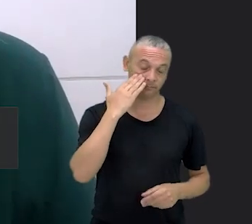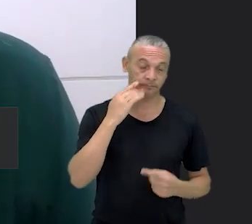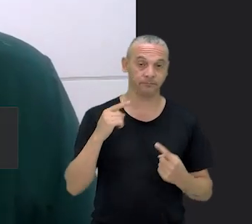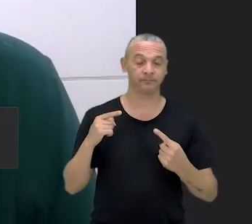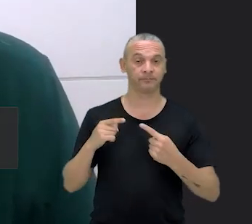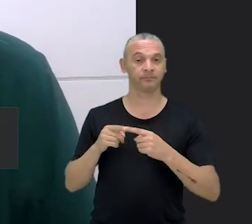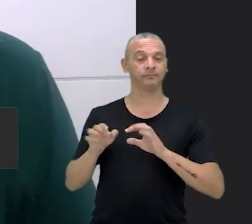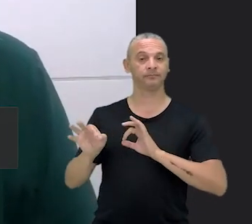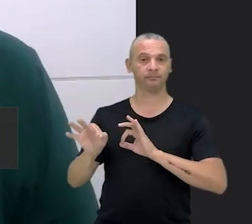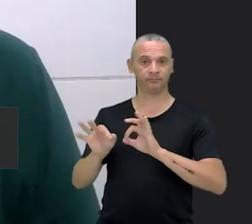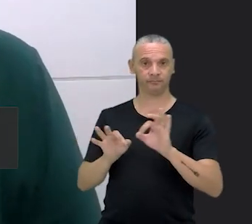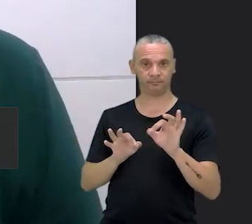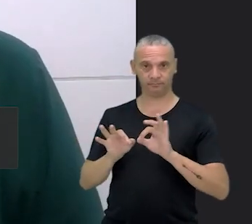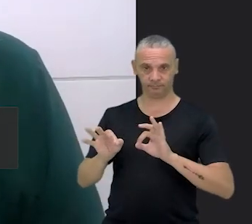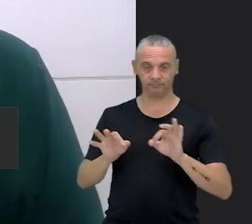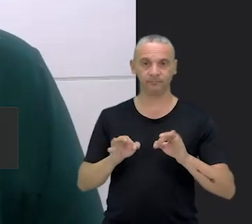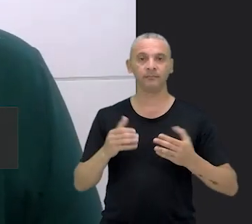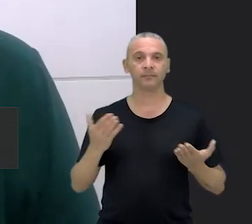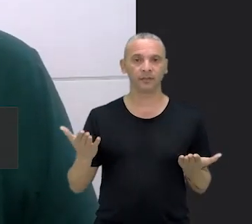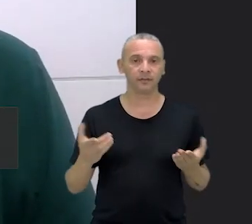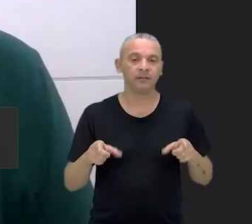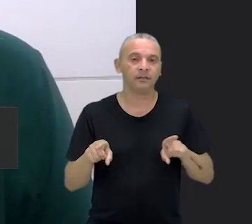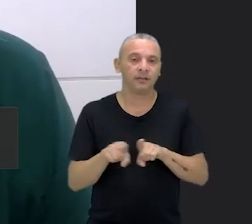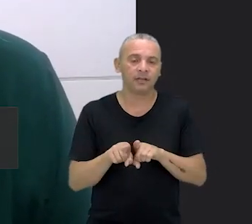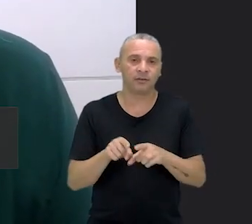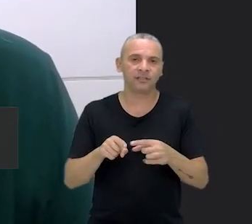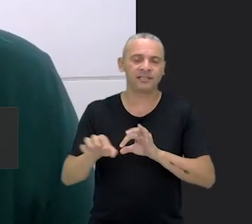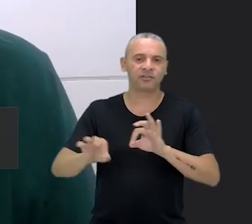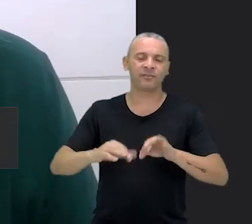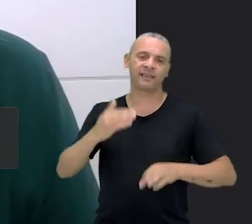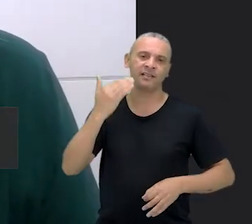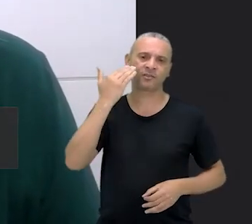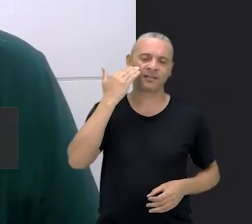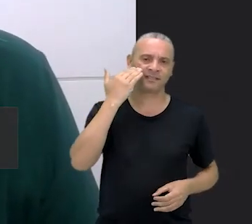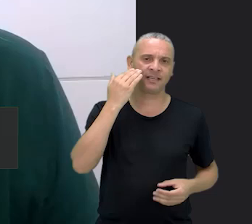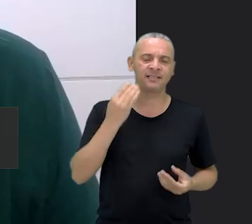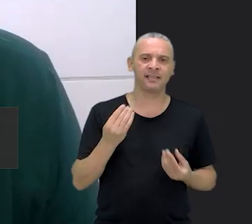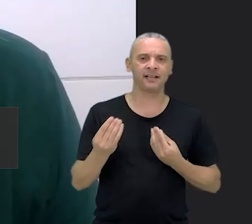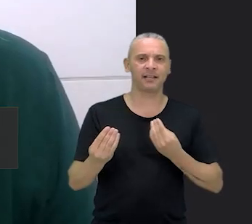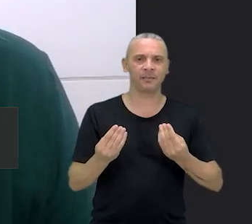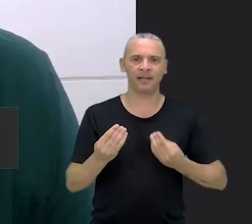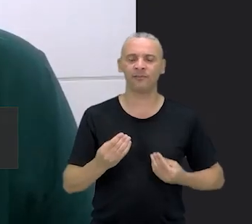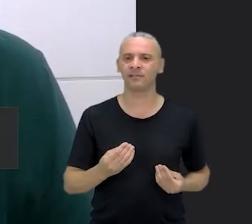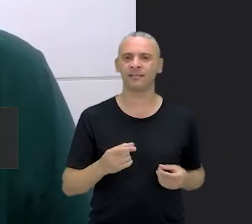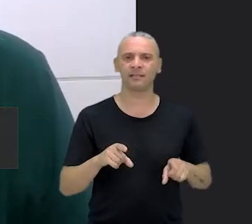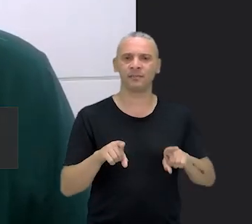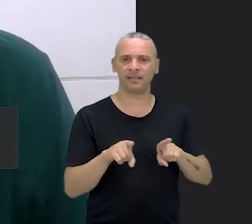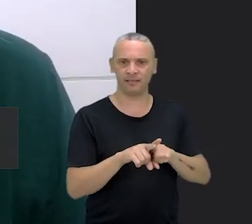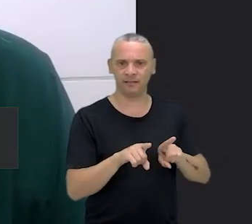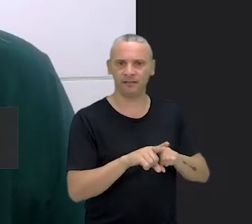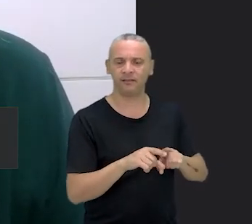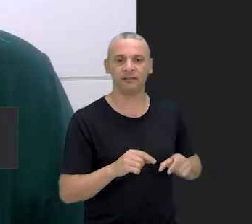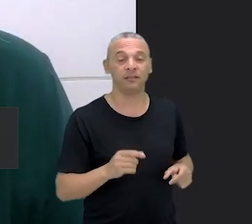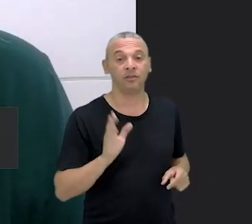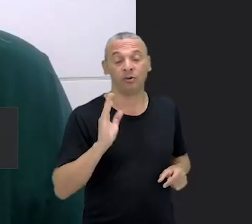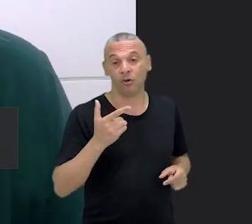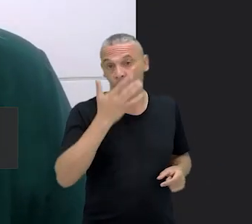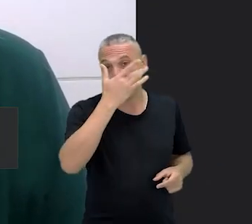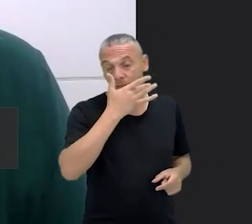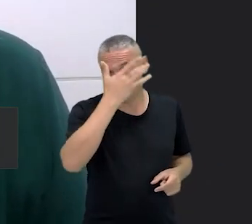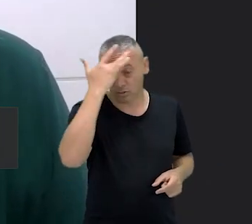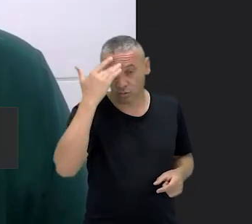homens também se enganam, e naquela época, na verdade, eram os homens que ganhavam dinheiro,